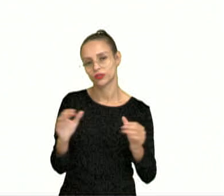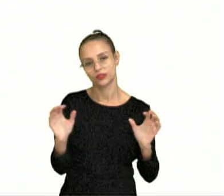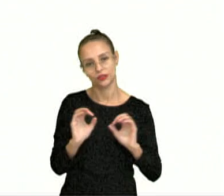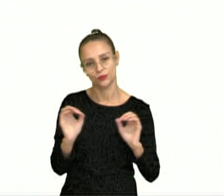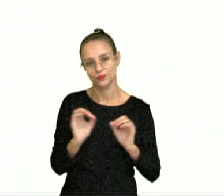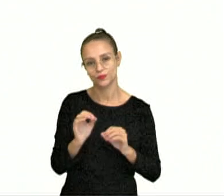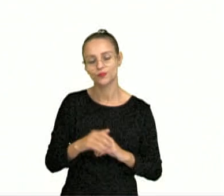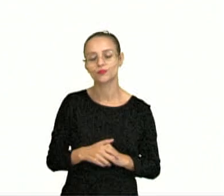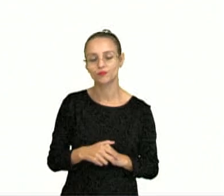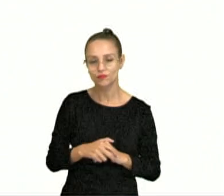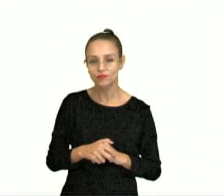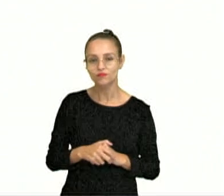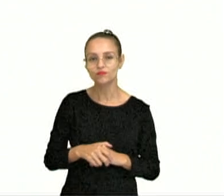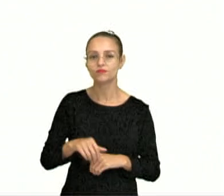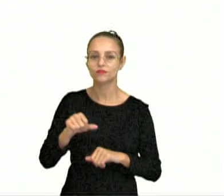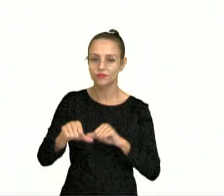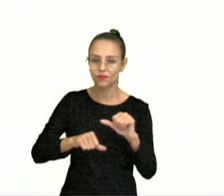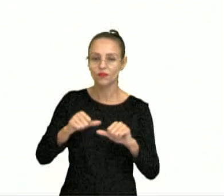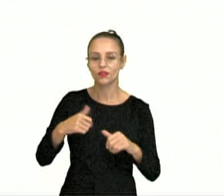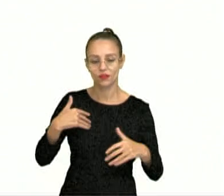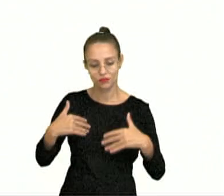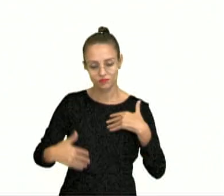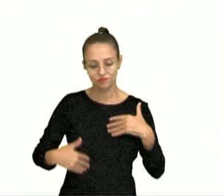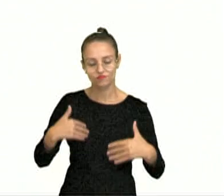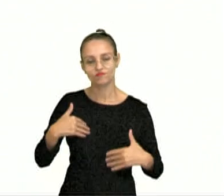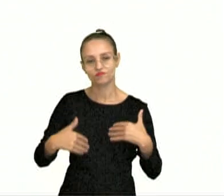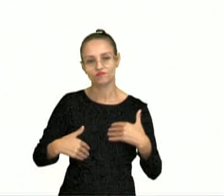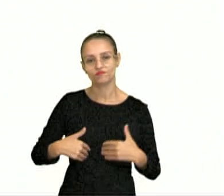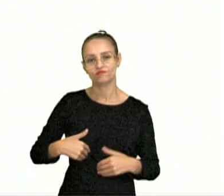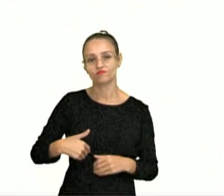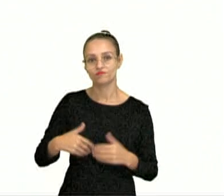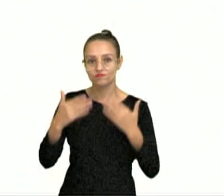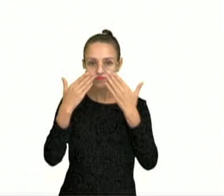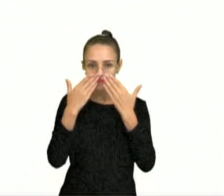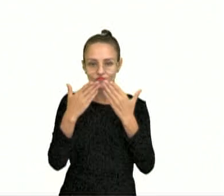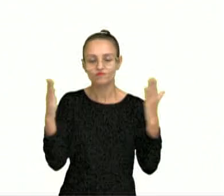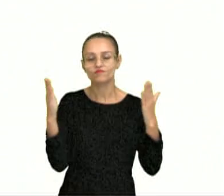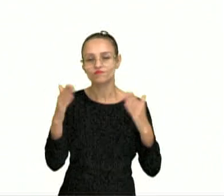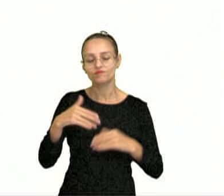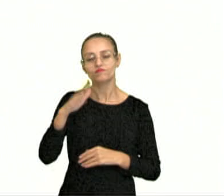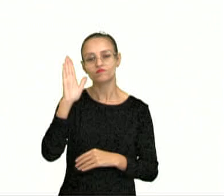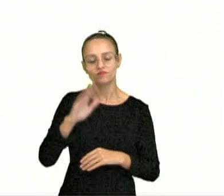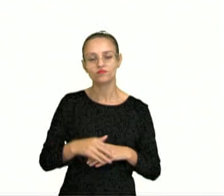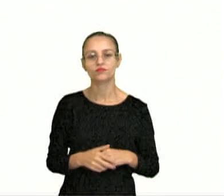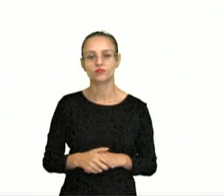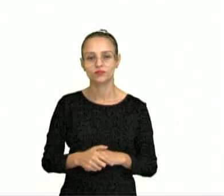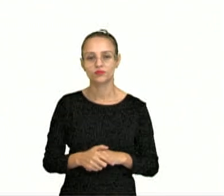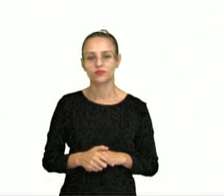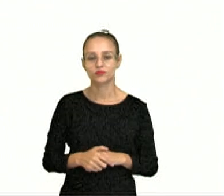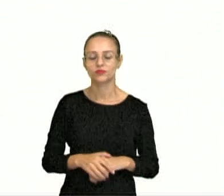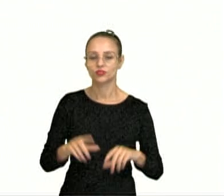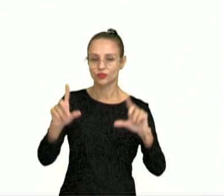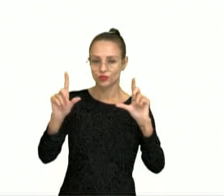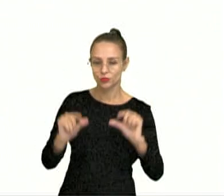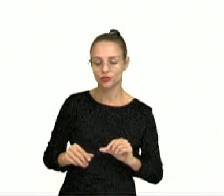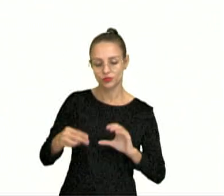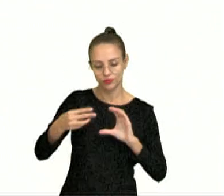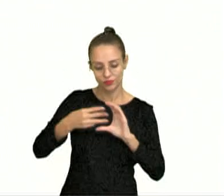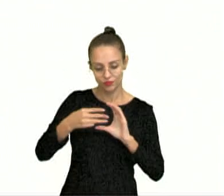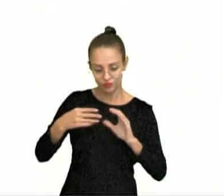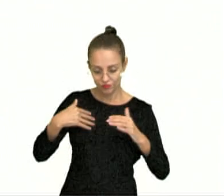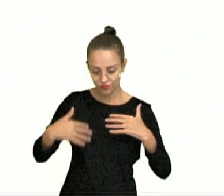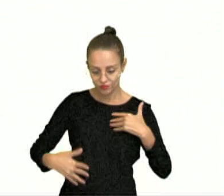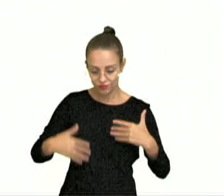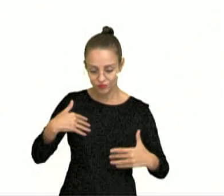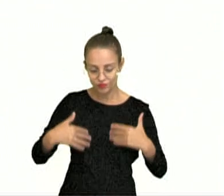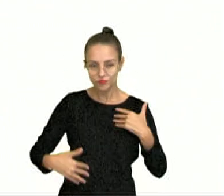substituídas, tornando as alterações físicas mais acentuadas, mais nítidas. Com a diminuição de células no organismo,